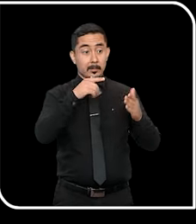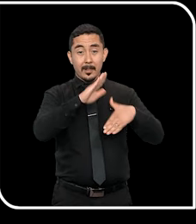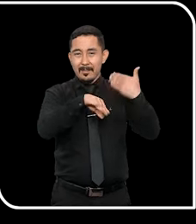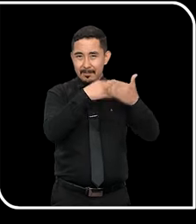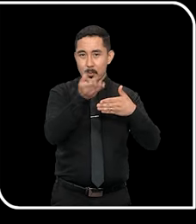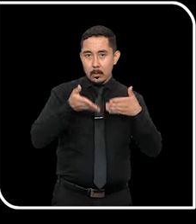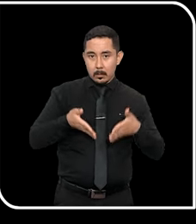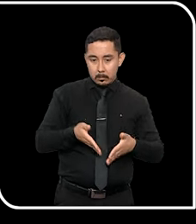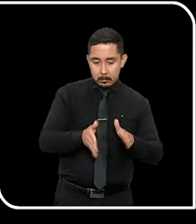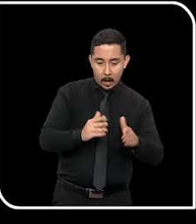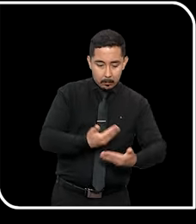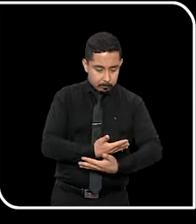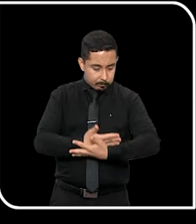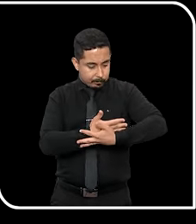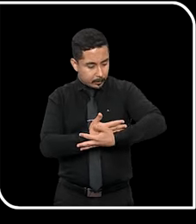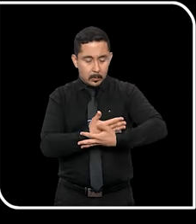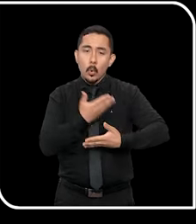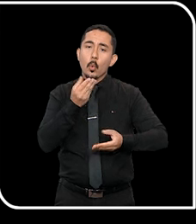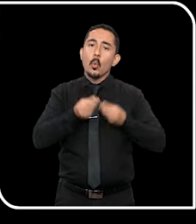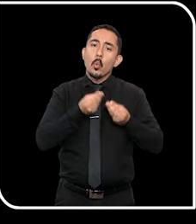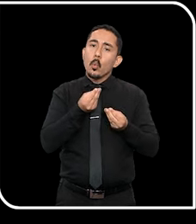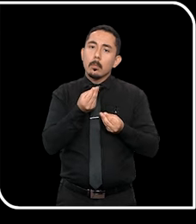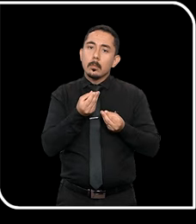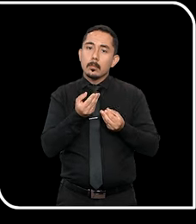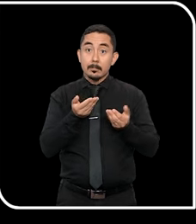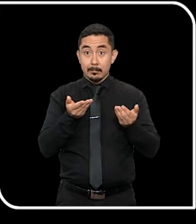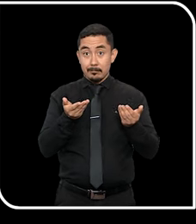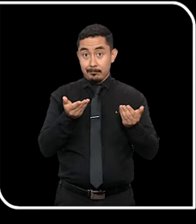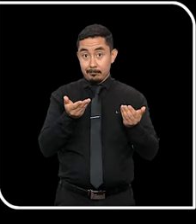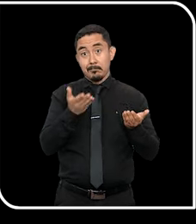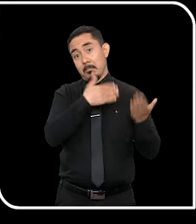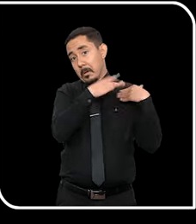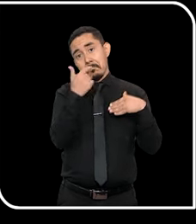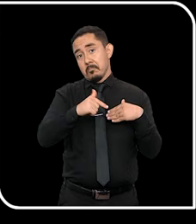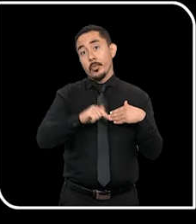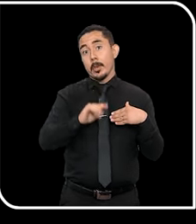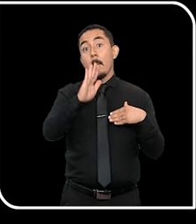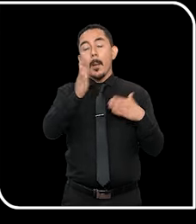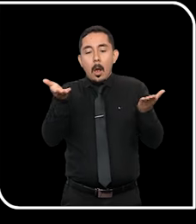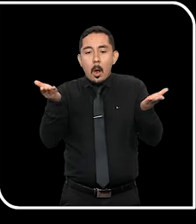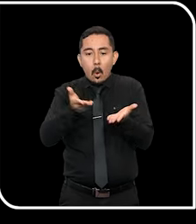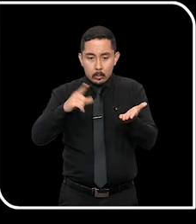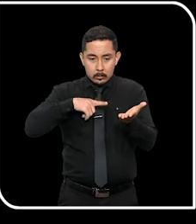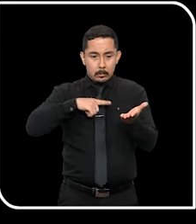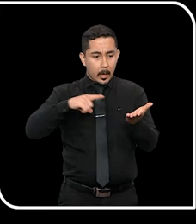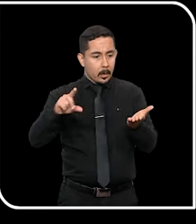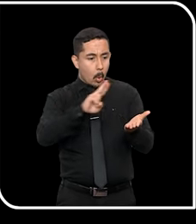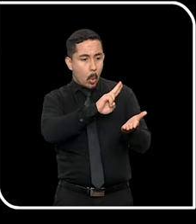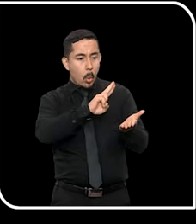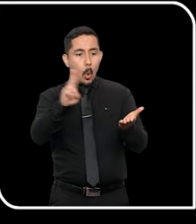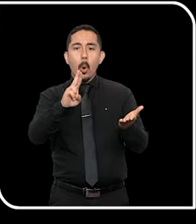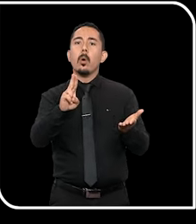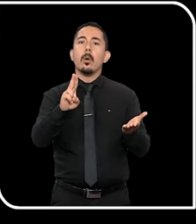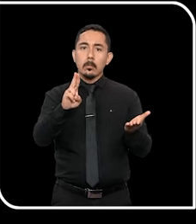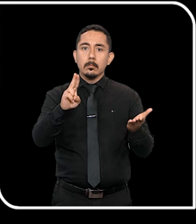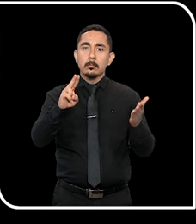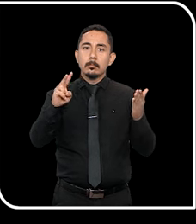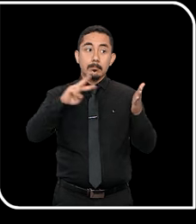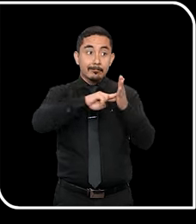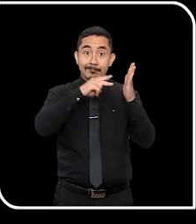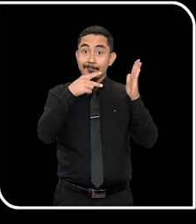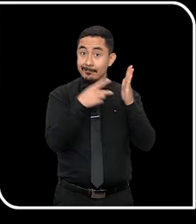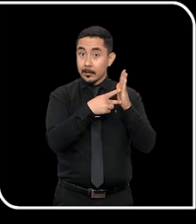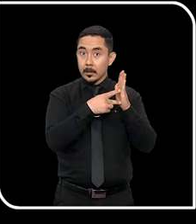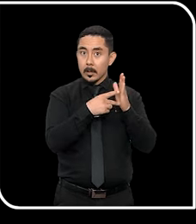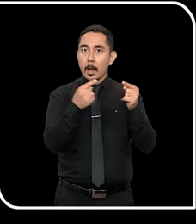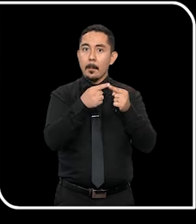no pós-parto E hoje nós temos um nome para aquilo que nos atravessa depois que a gente tem os nossos filhos